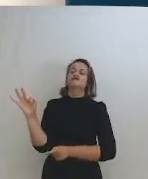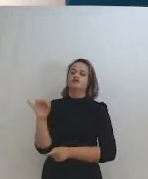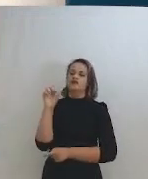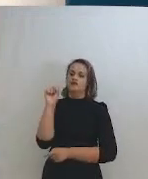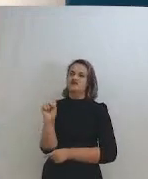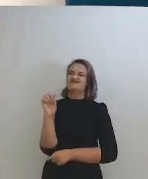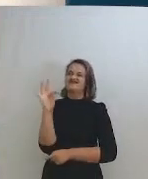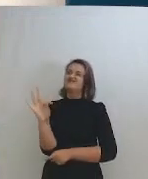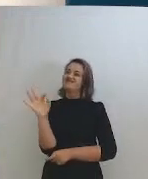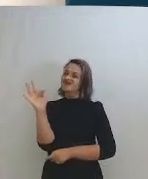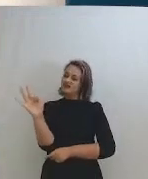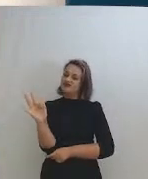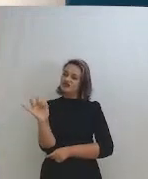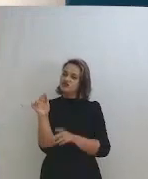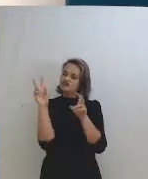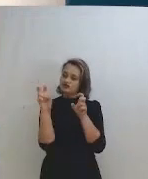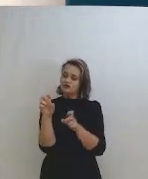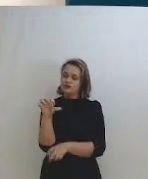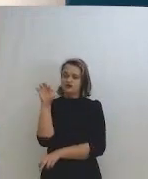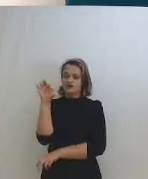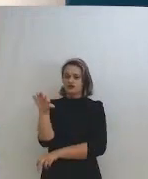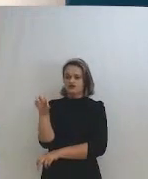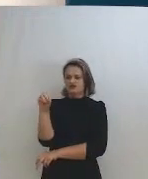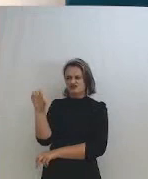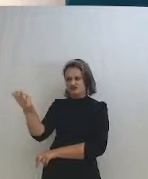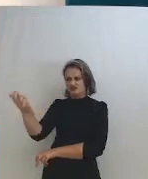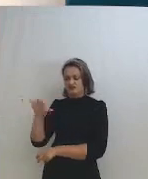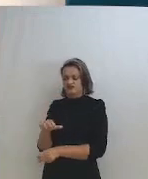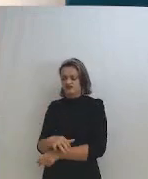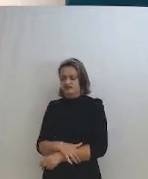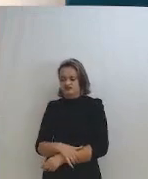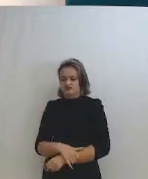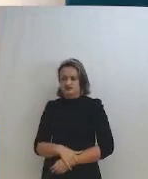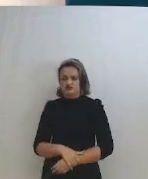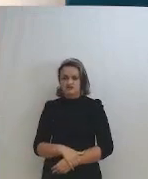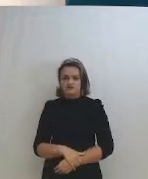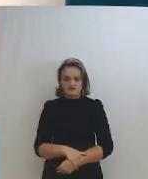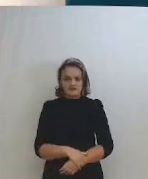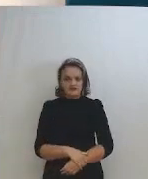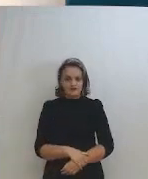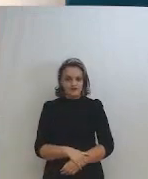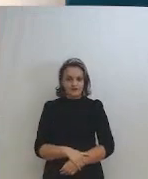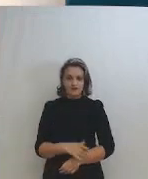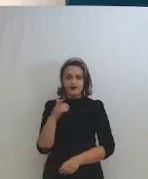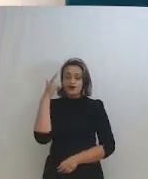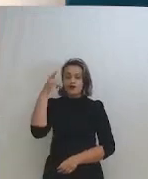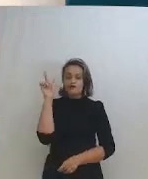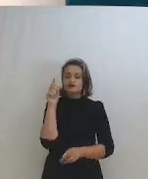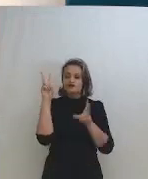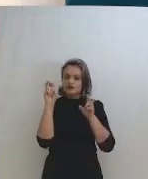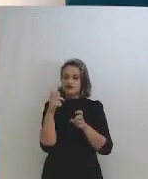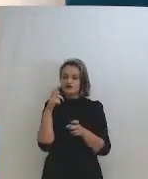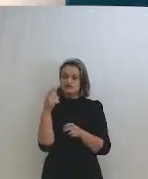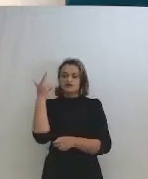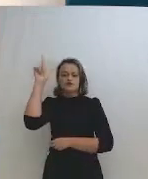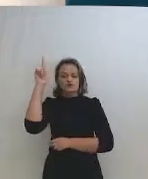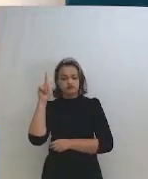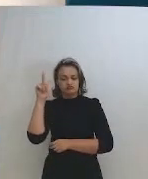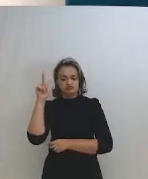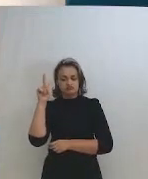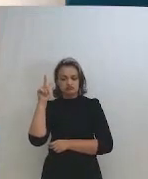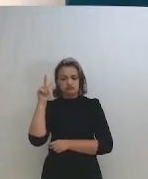tema 990. O outro, excelência, os outros três destaques meus, foram meus